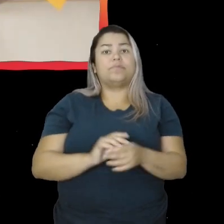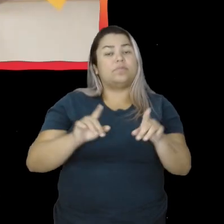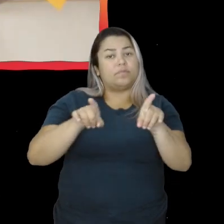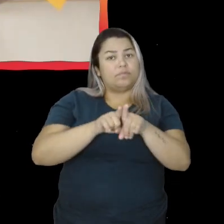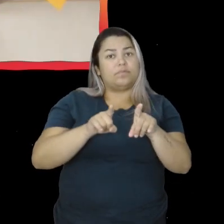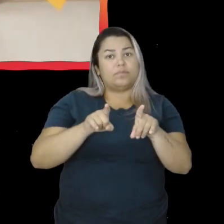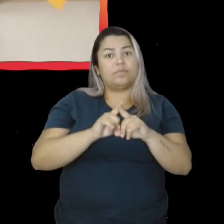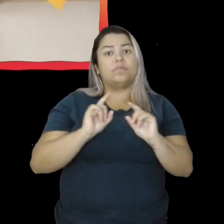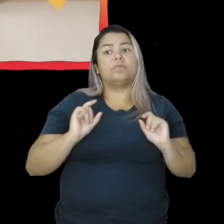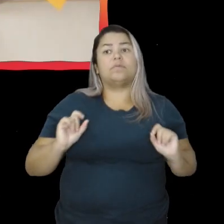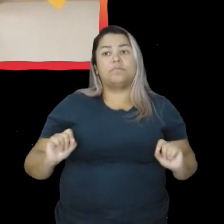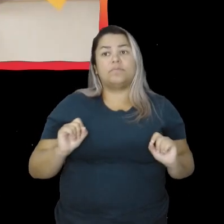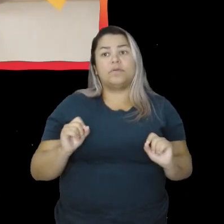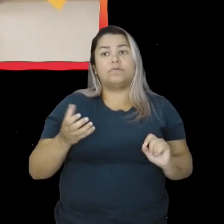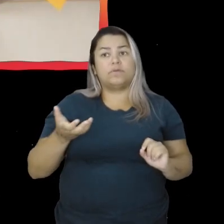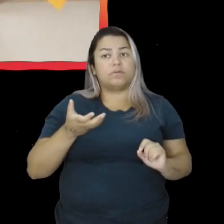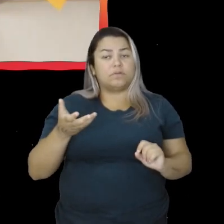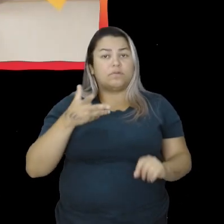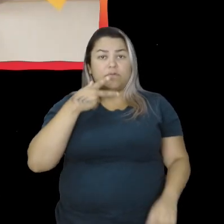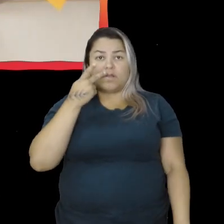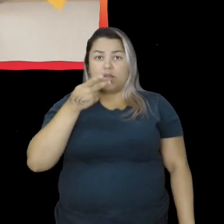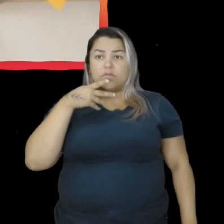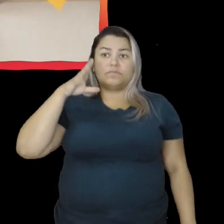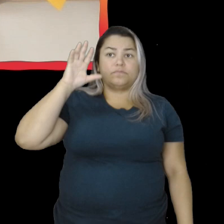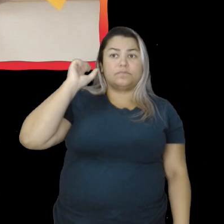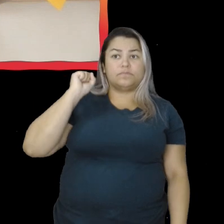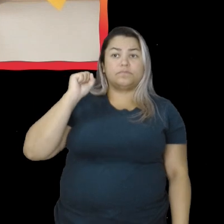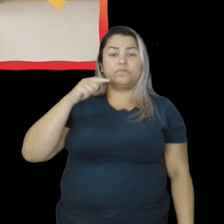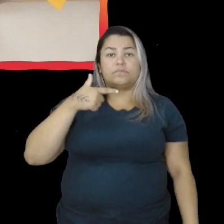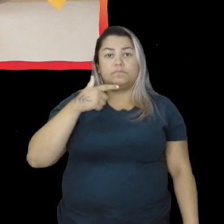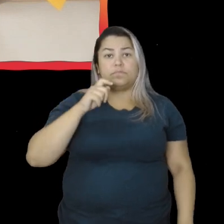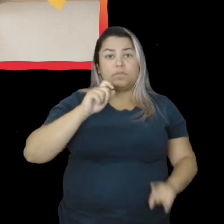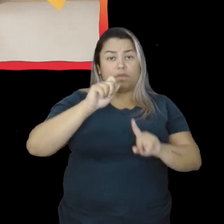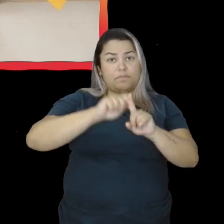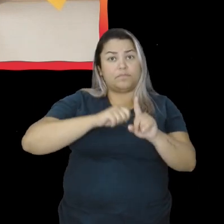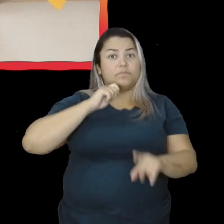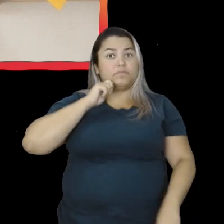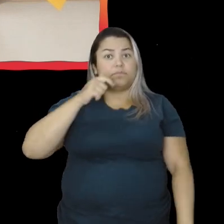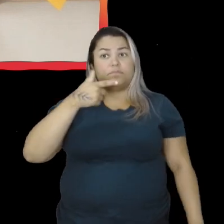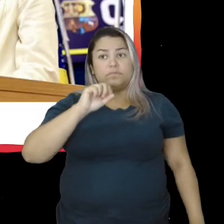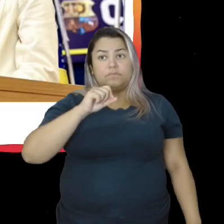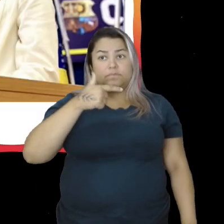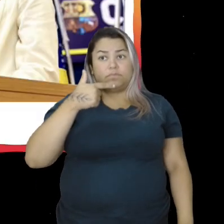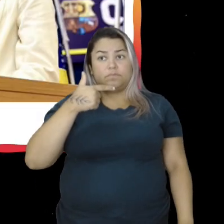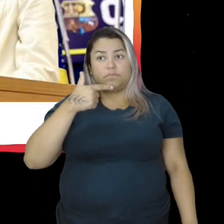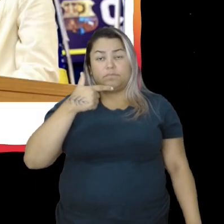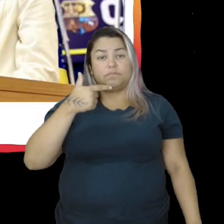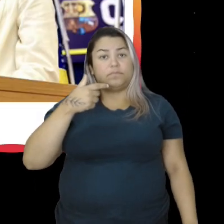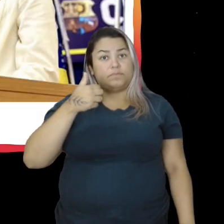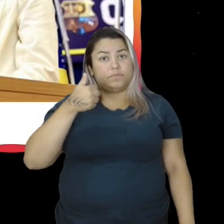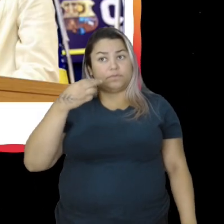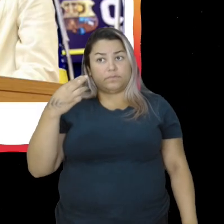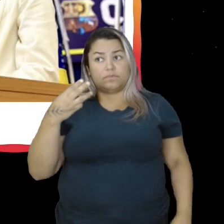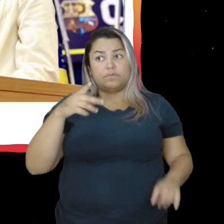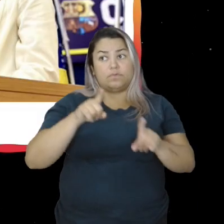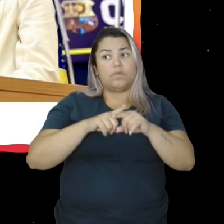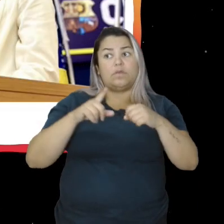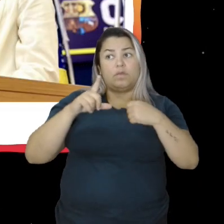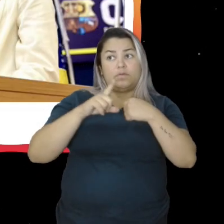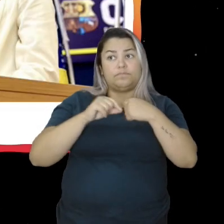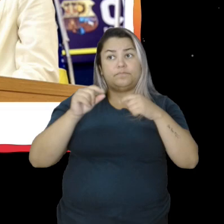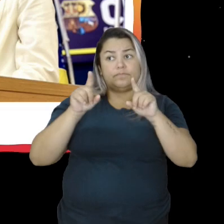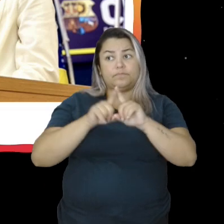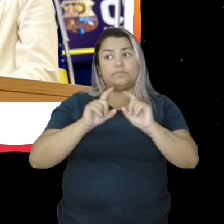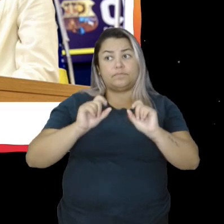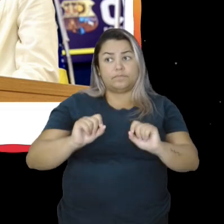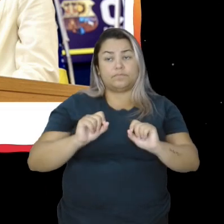né? E aí eu queria dividir também com os nossos ouvintes que em abril de 2023, a Bia publicou um artigo no site do PT, que aliás está fixado no